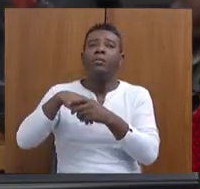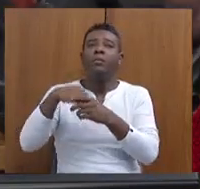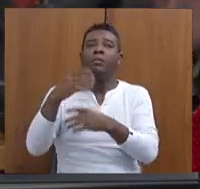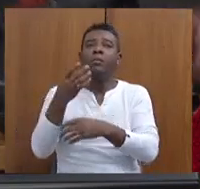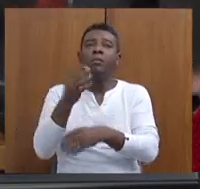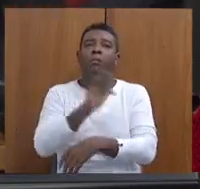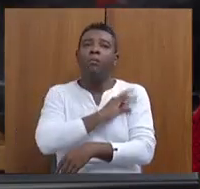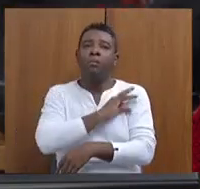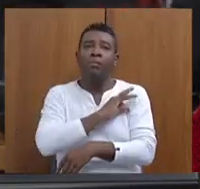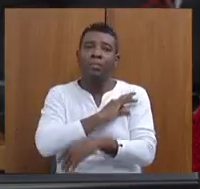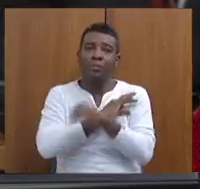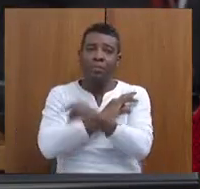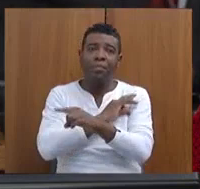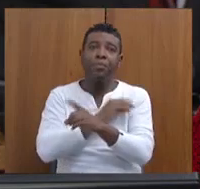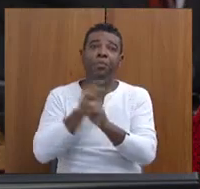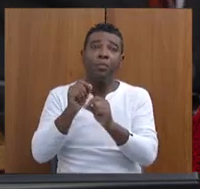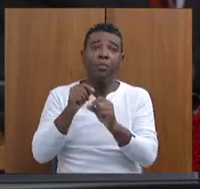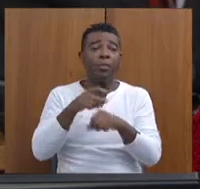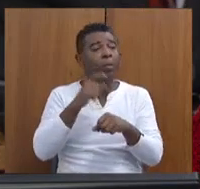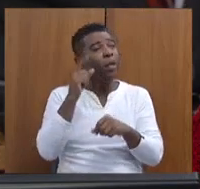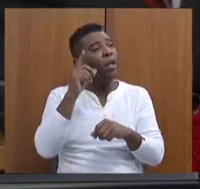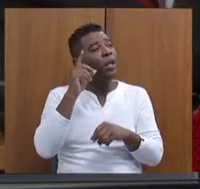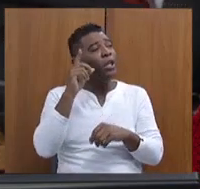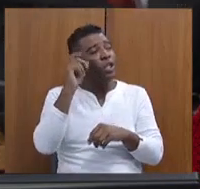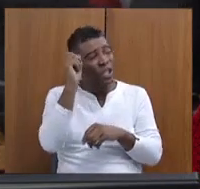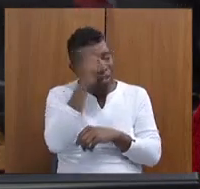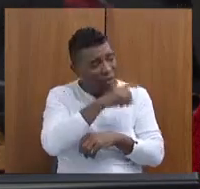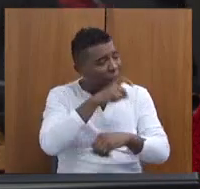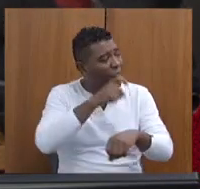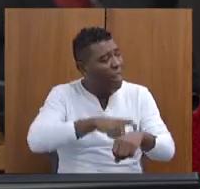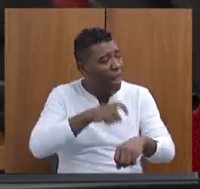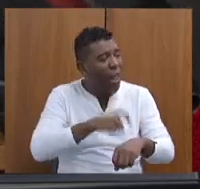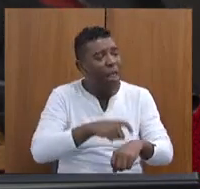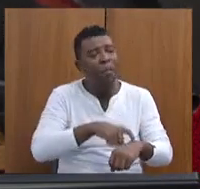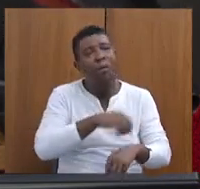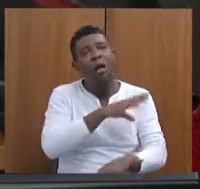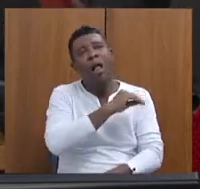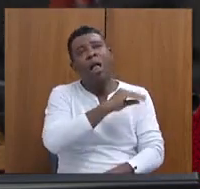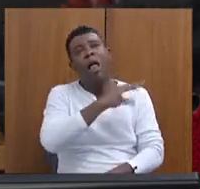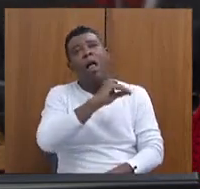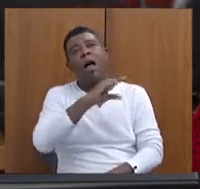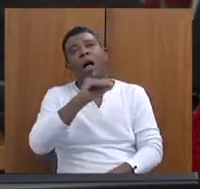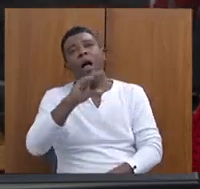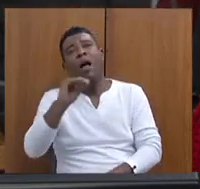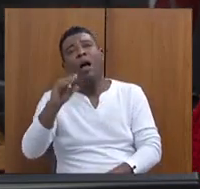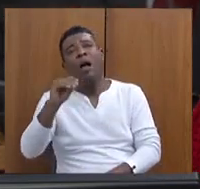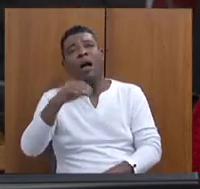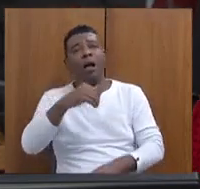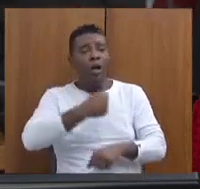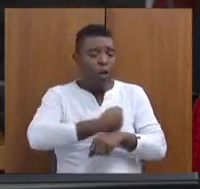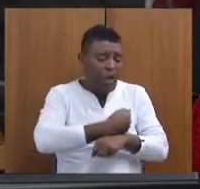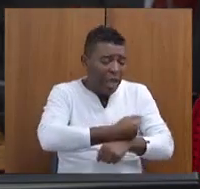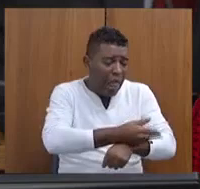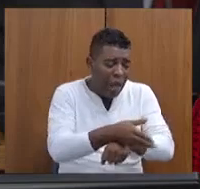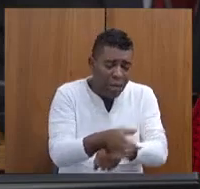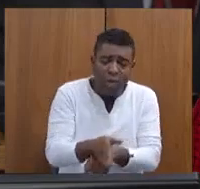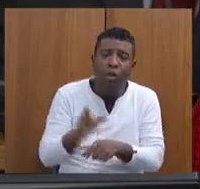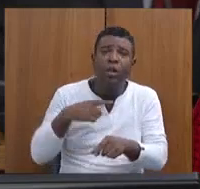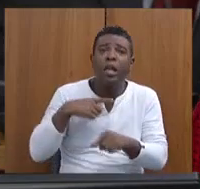o tempo para a gente ter uma liberação ambiental né o tempo todo a gente é demandado